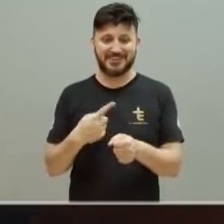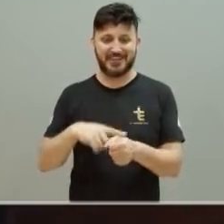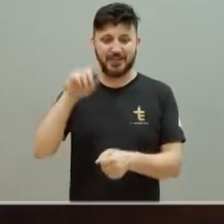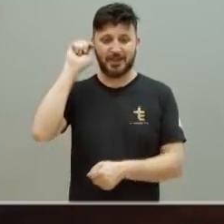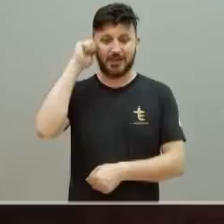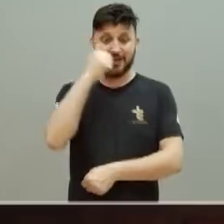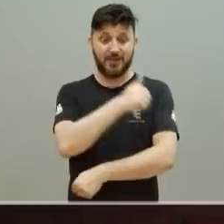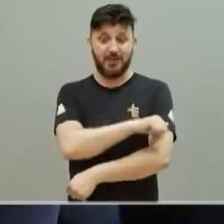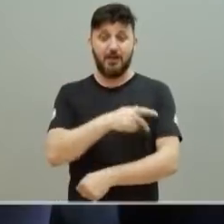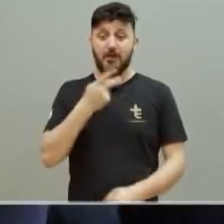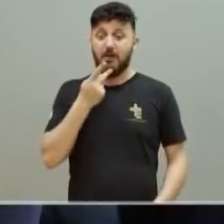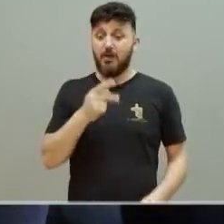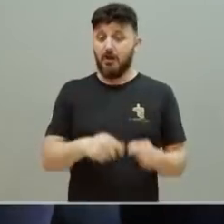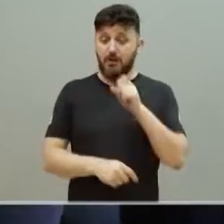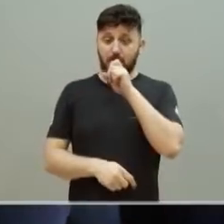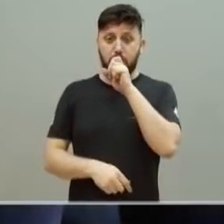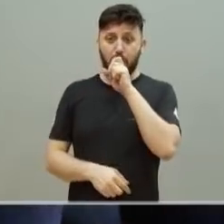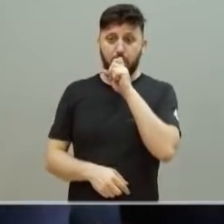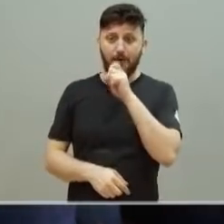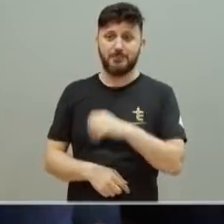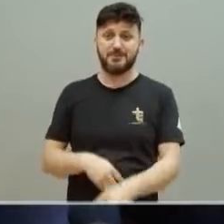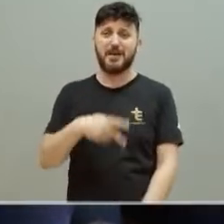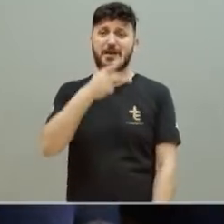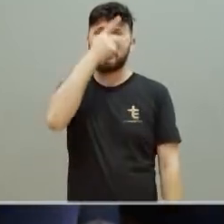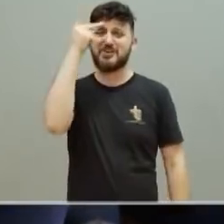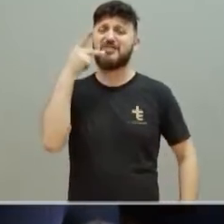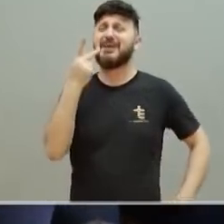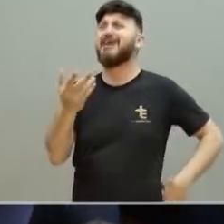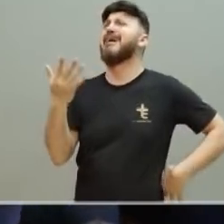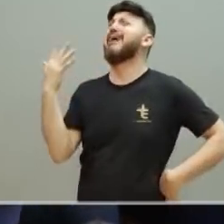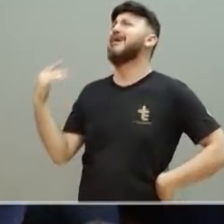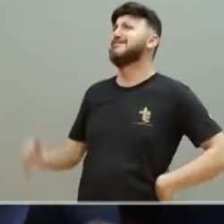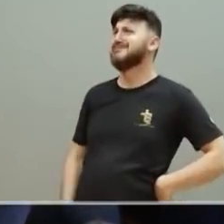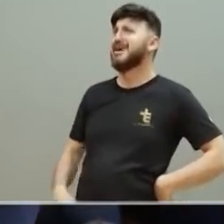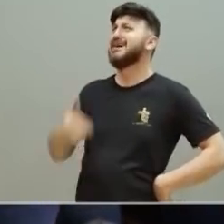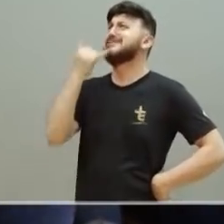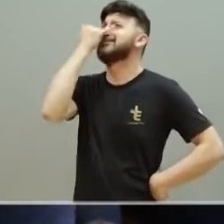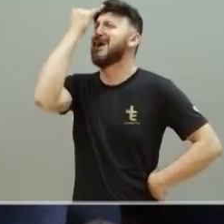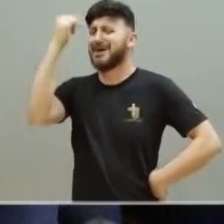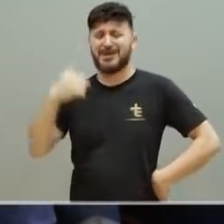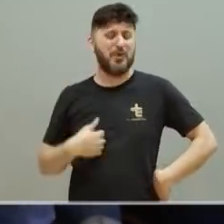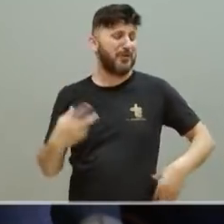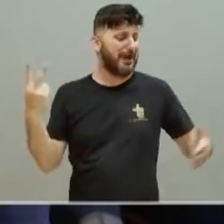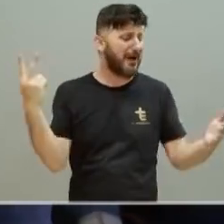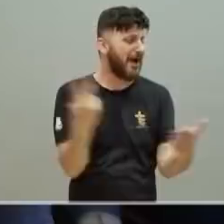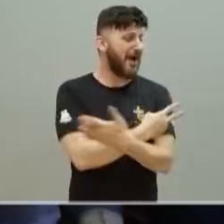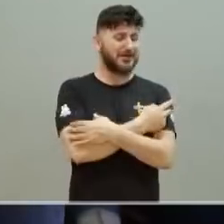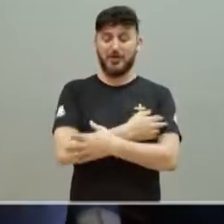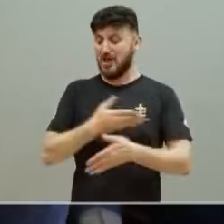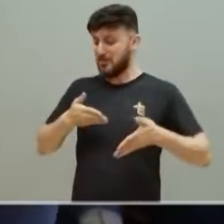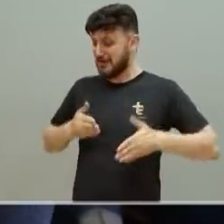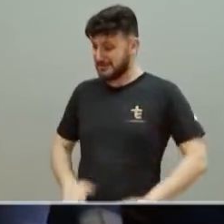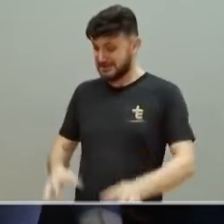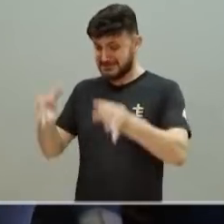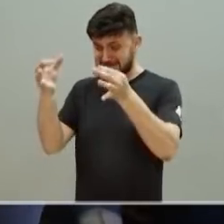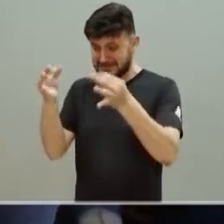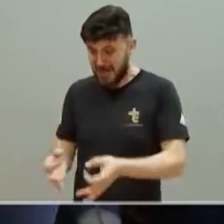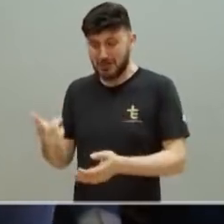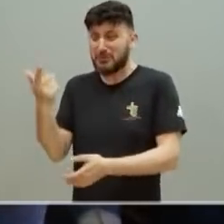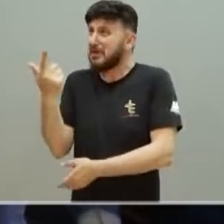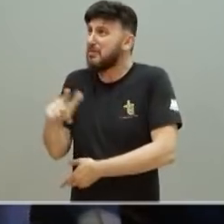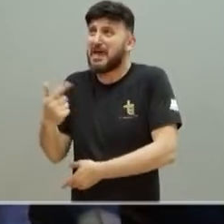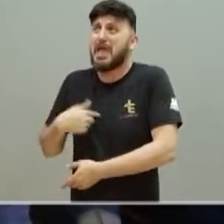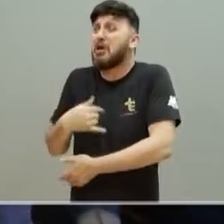Tem um monte de gente que fica: ó céu, ó azar, eu nasci para dar errado, a minha vida nunca deu certo, eu